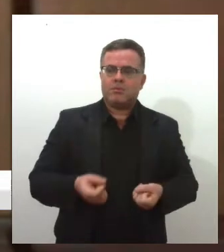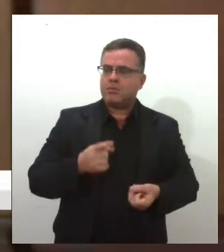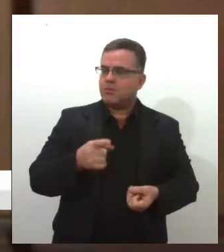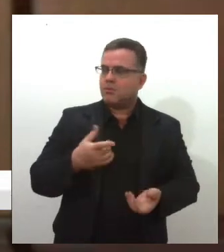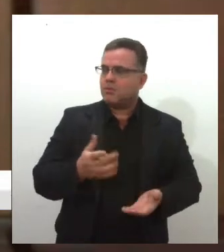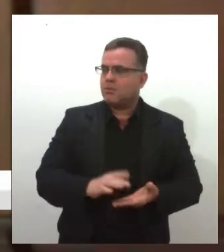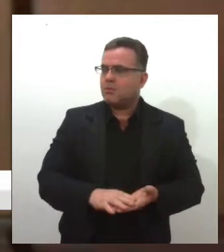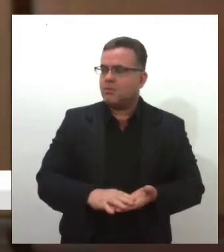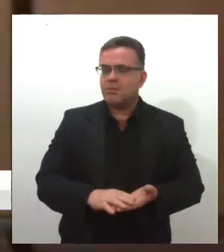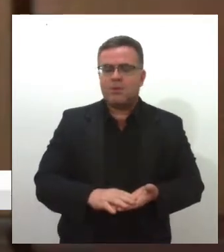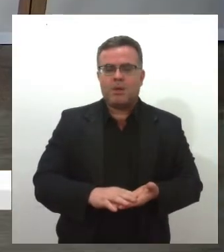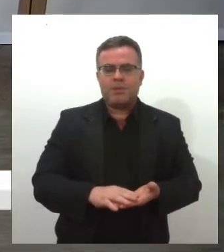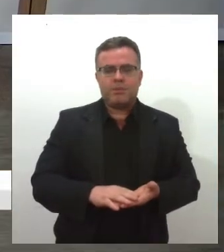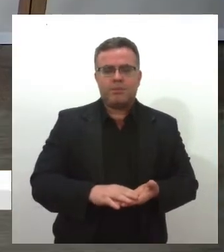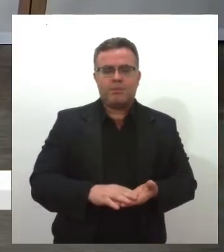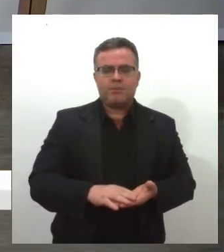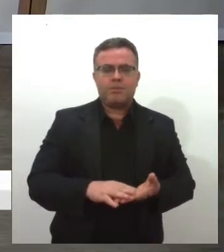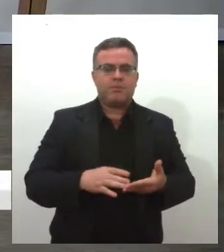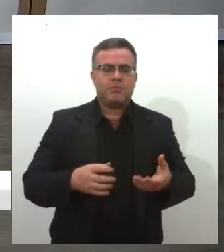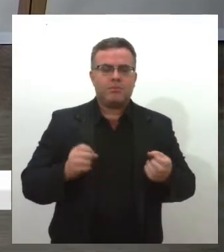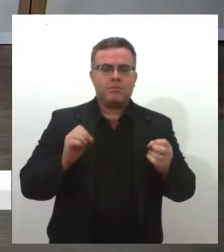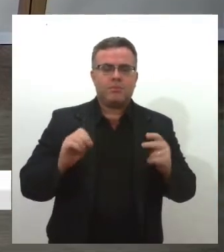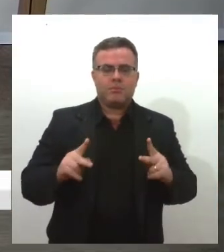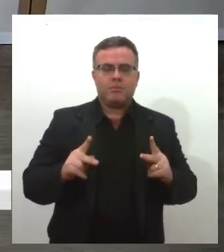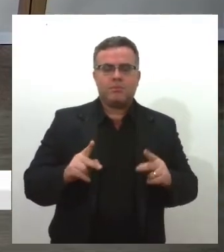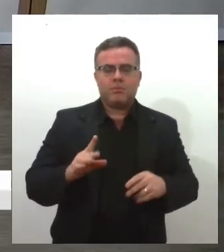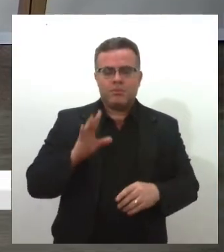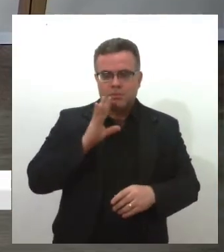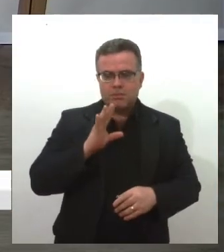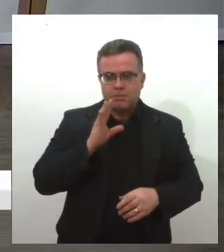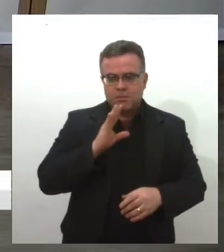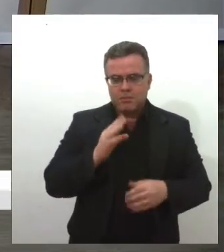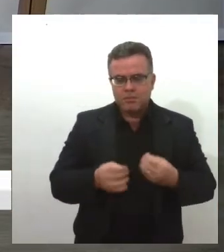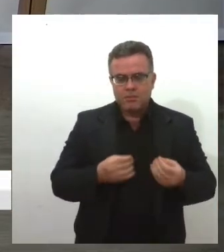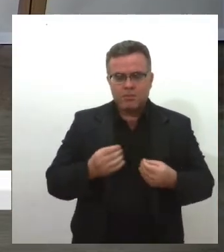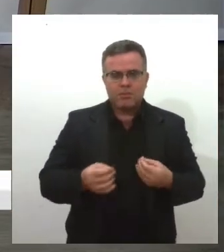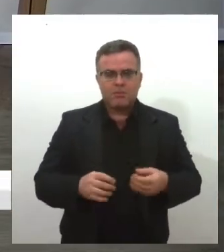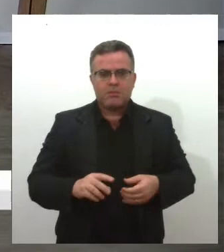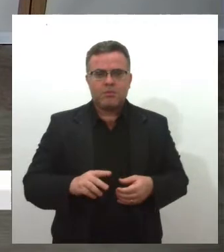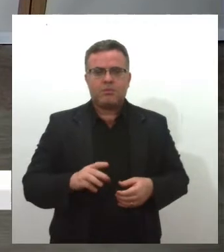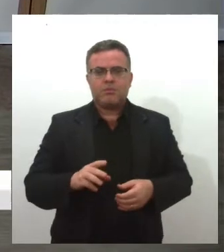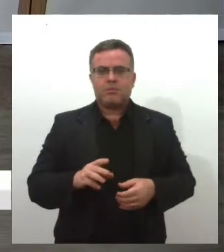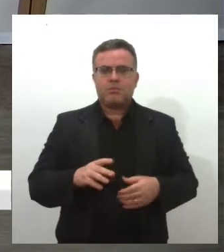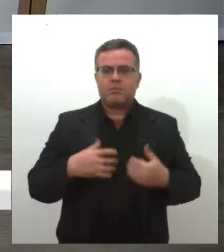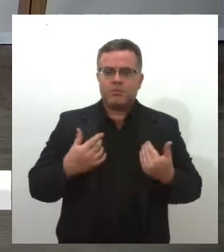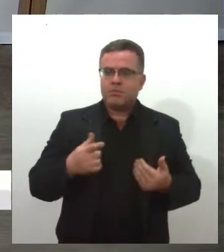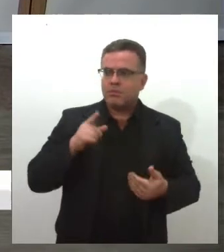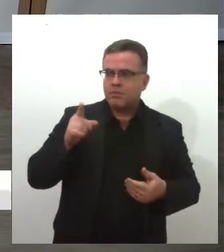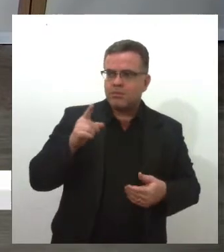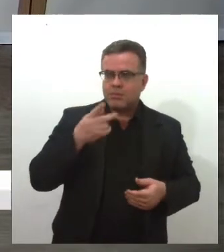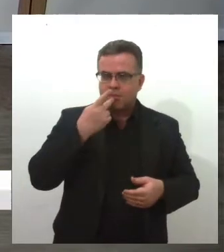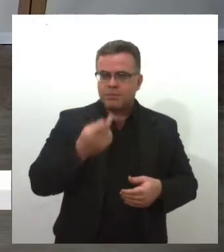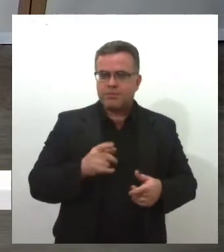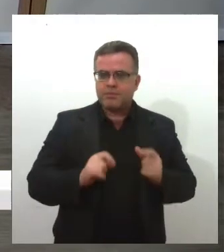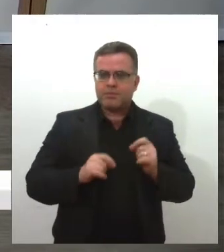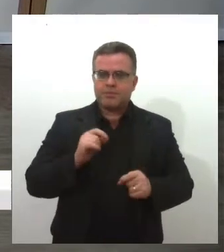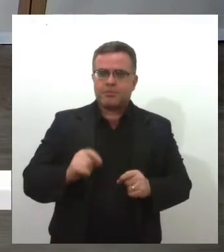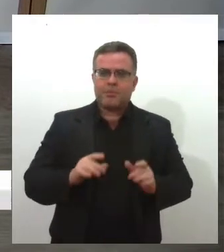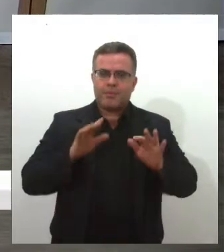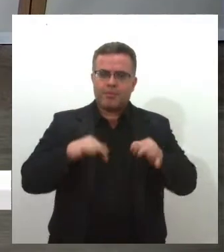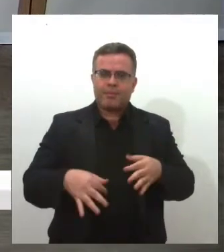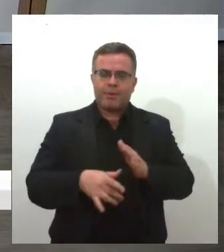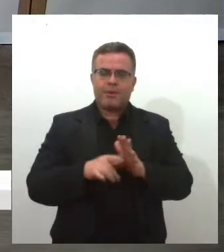prática. Ok, bacana. Gisele, queria saber de você, você finalizou sua fala